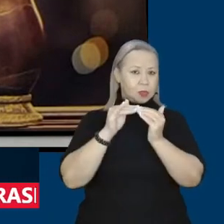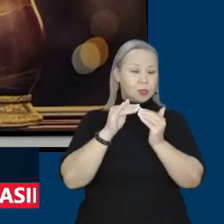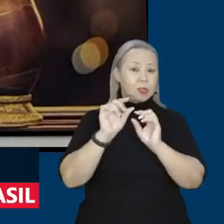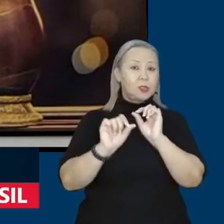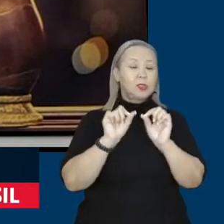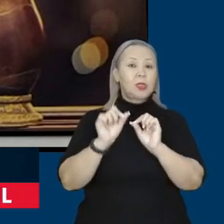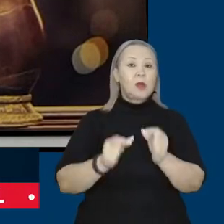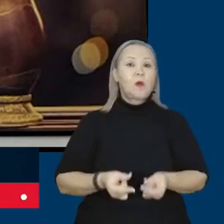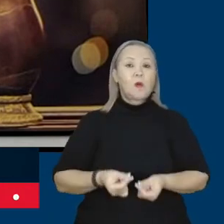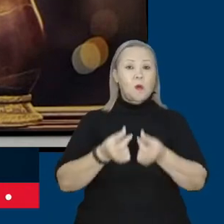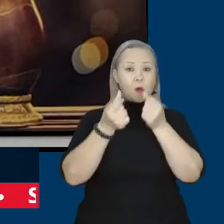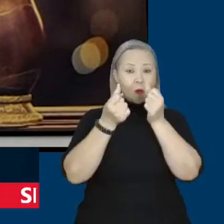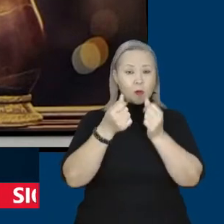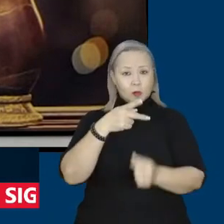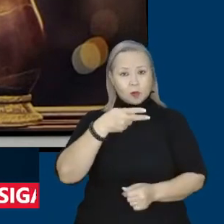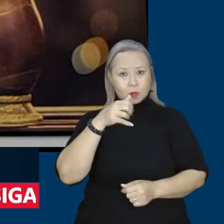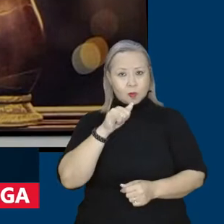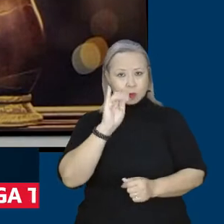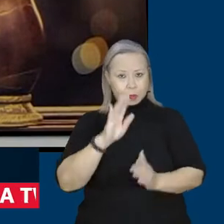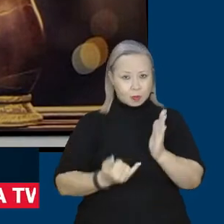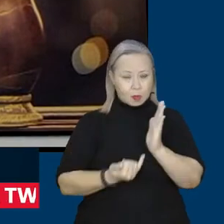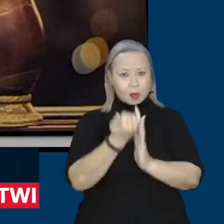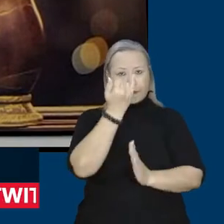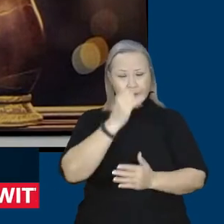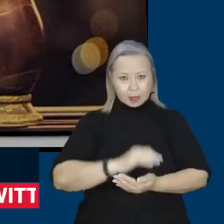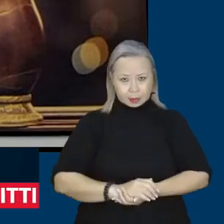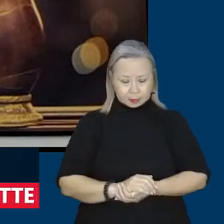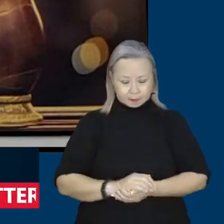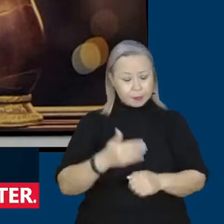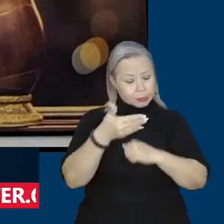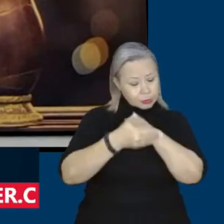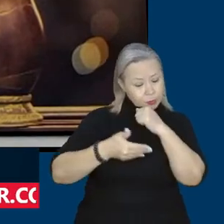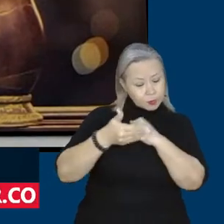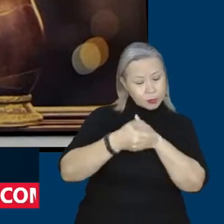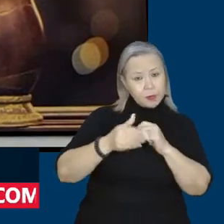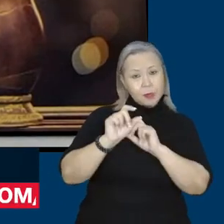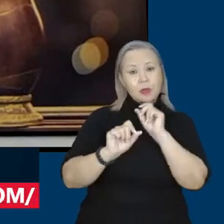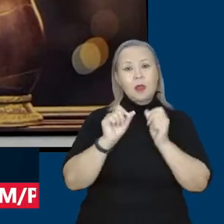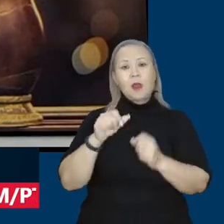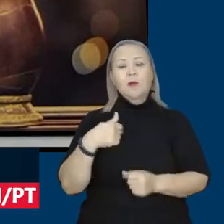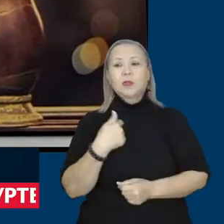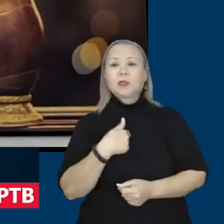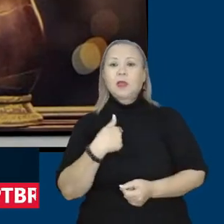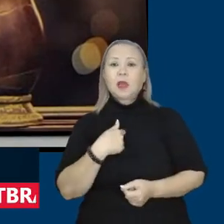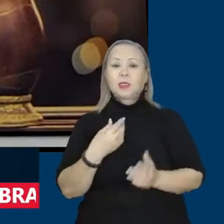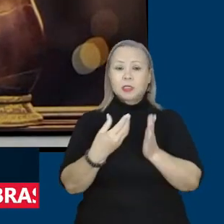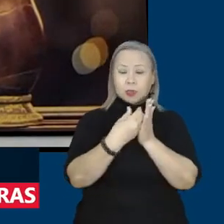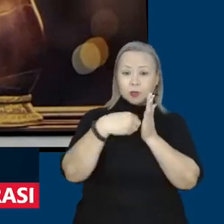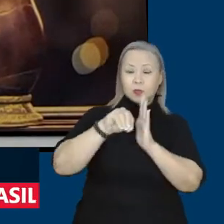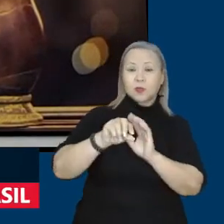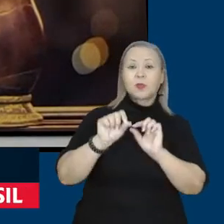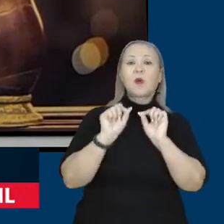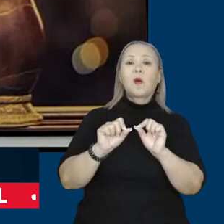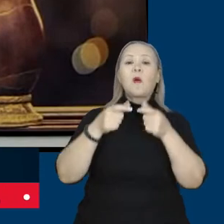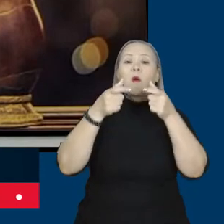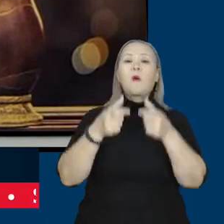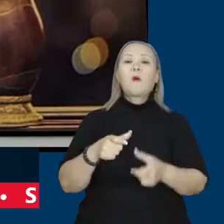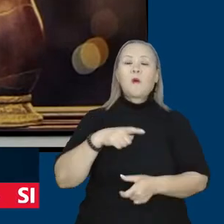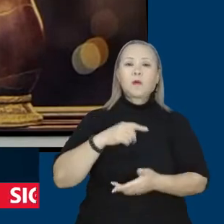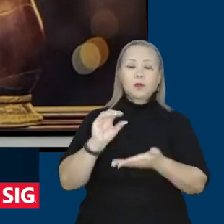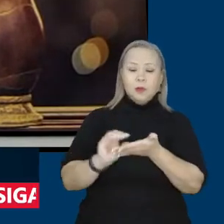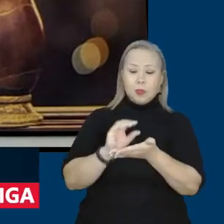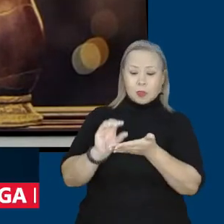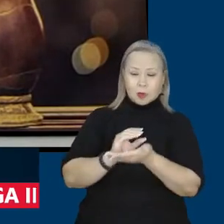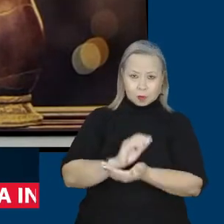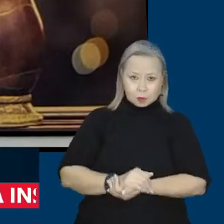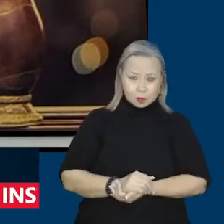crescimento então é fundamental que a gente aponte fonte de recurso que nós podemos